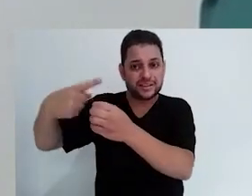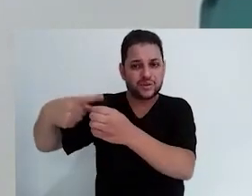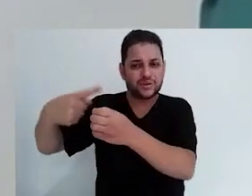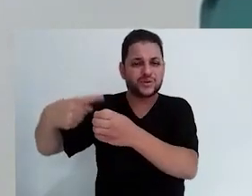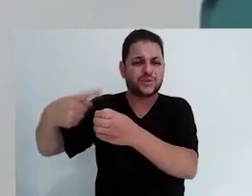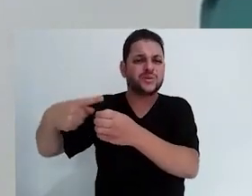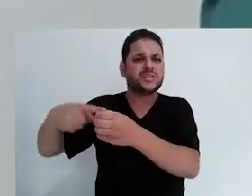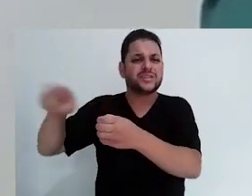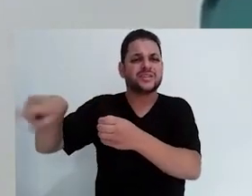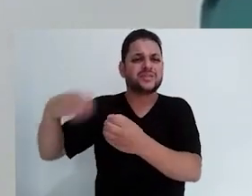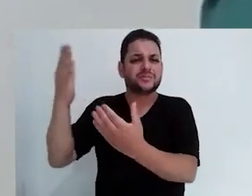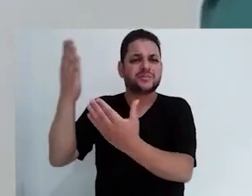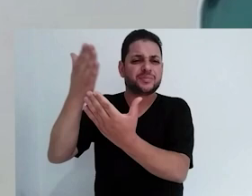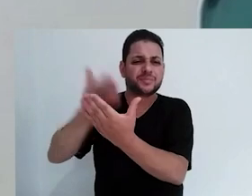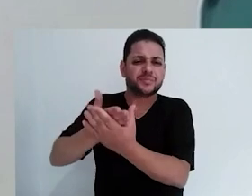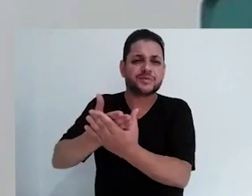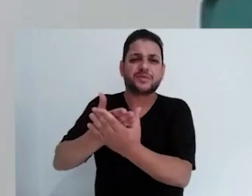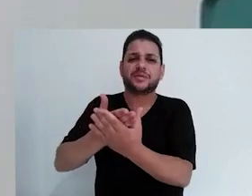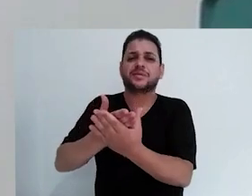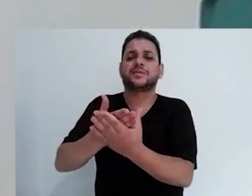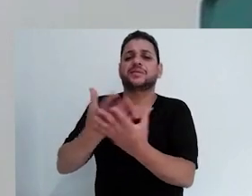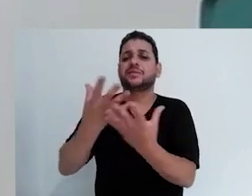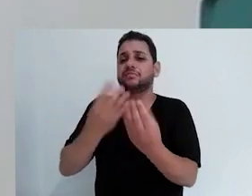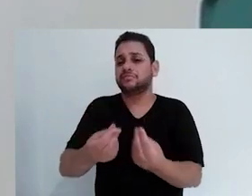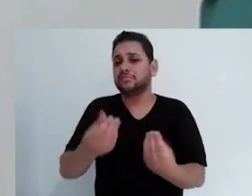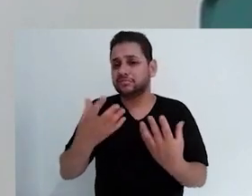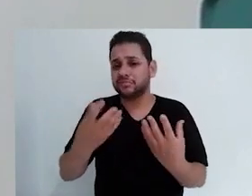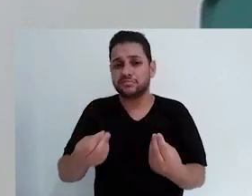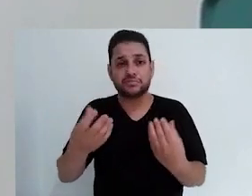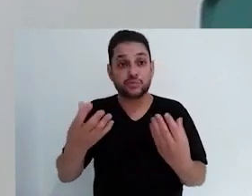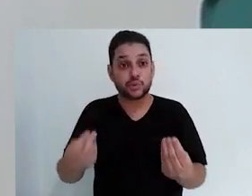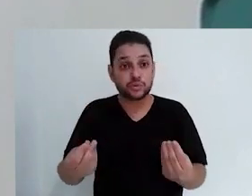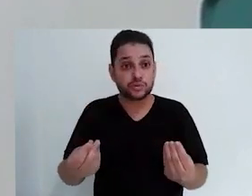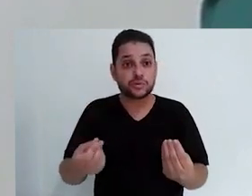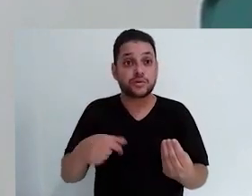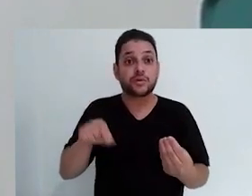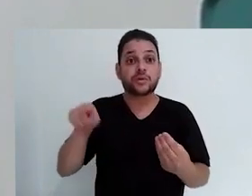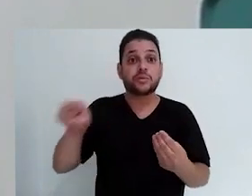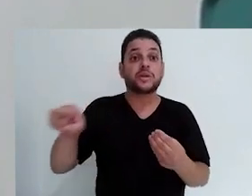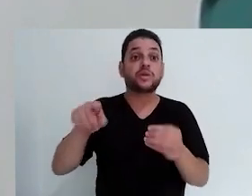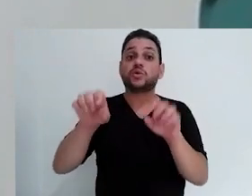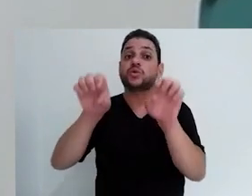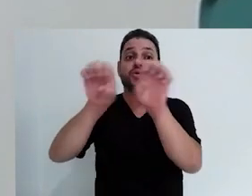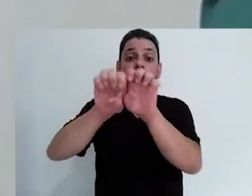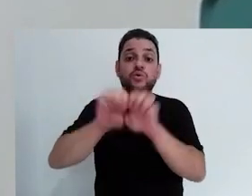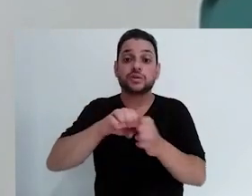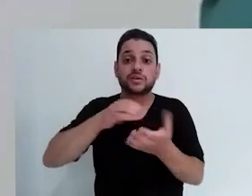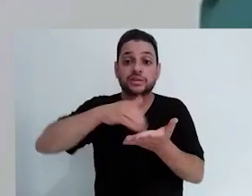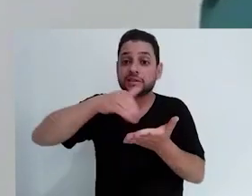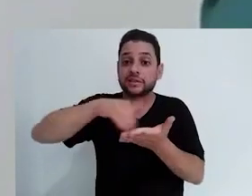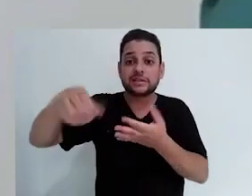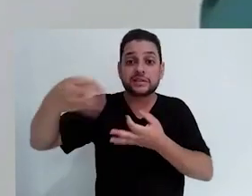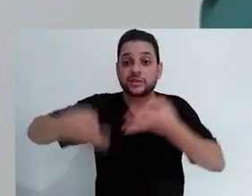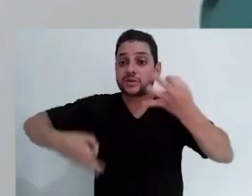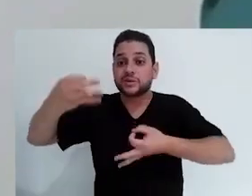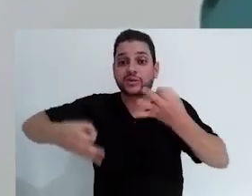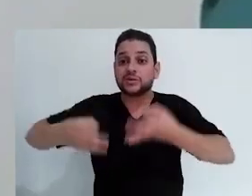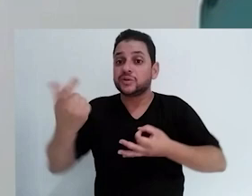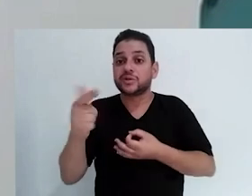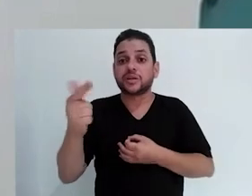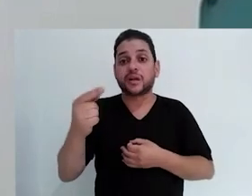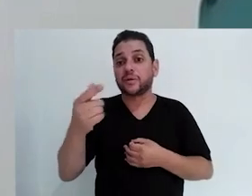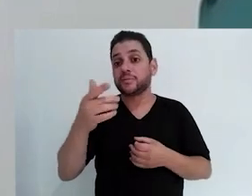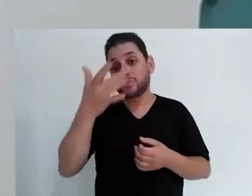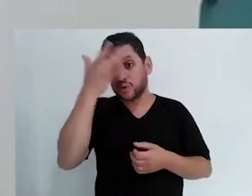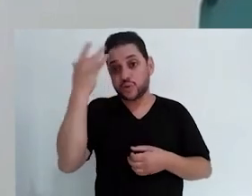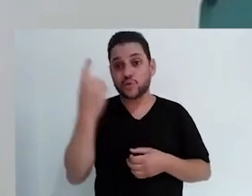de processos de juizado muito alta, mas não tem uma estrutura de secretaria de juizado. É 1, 2 servidores atuando